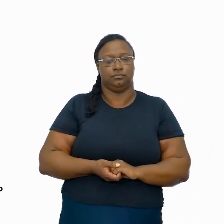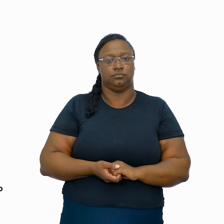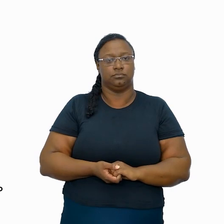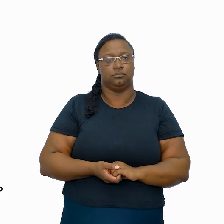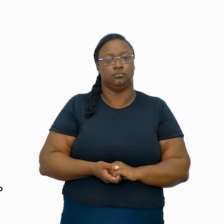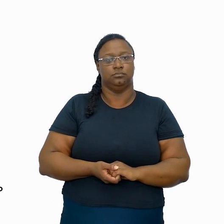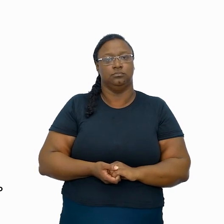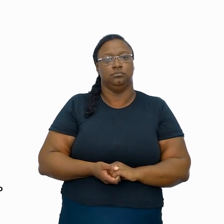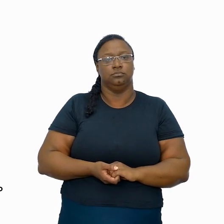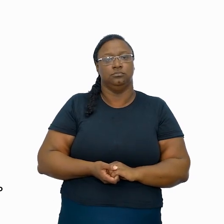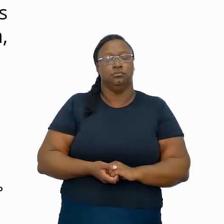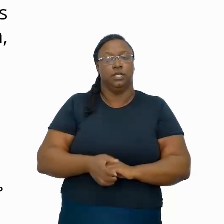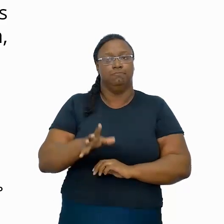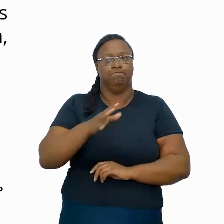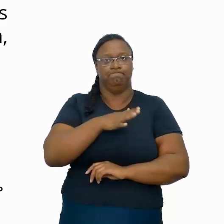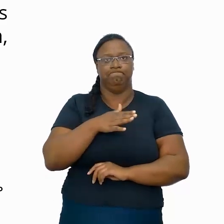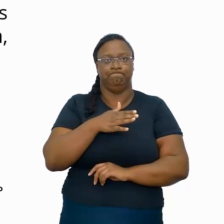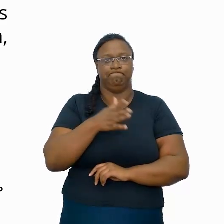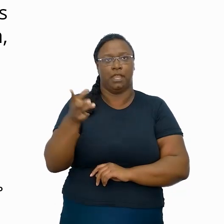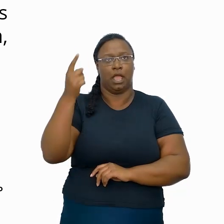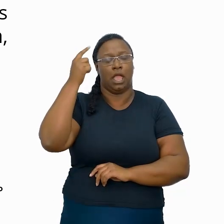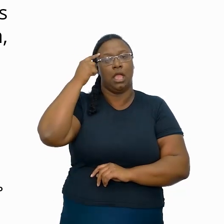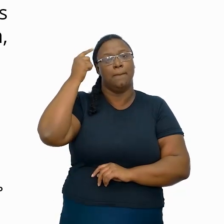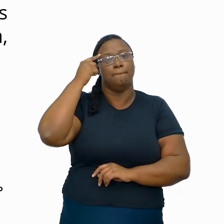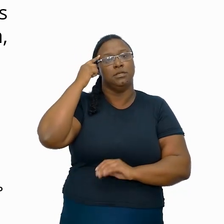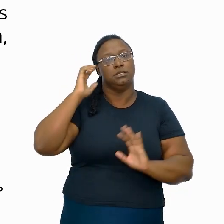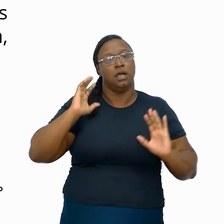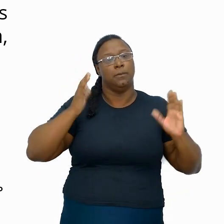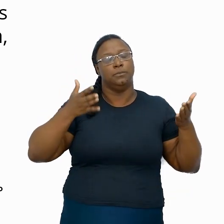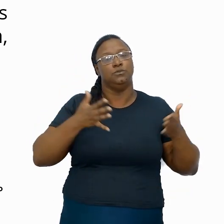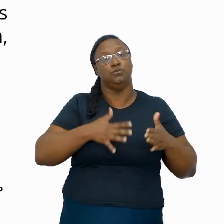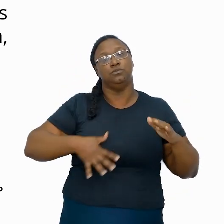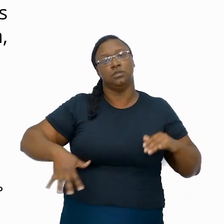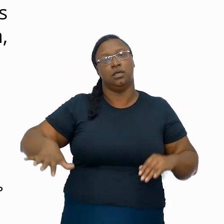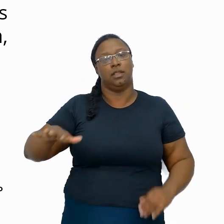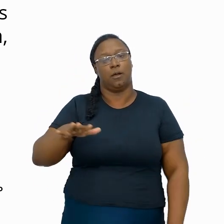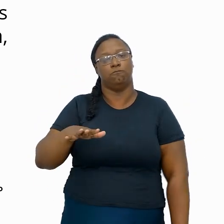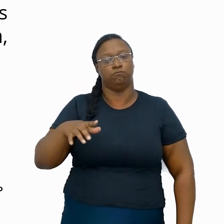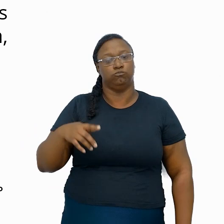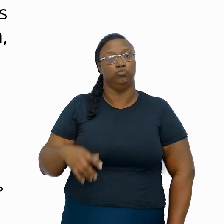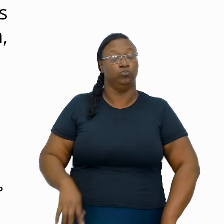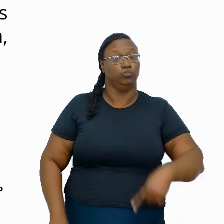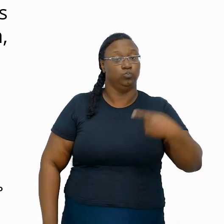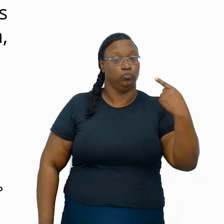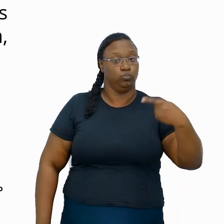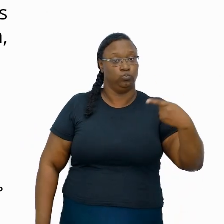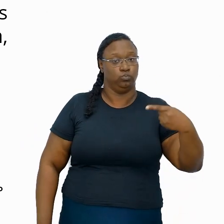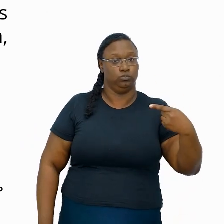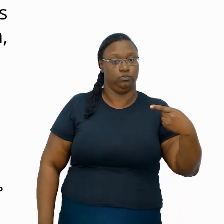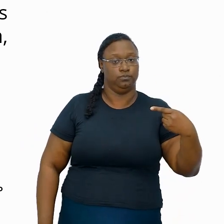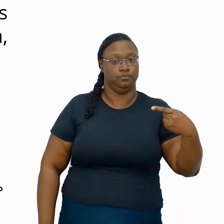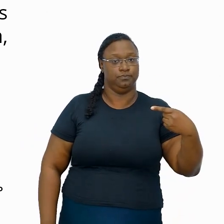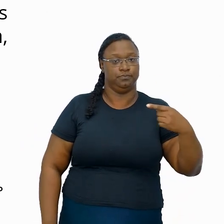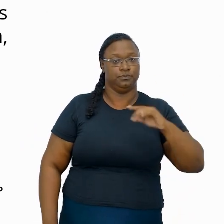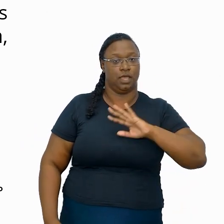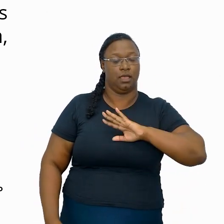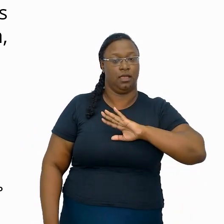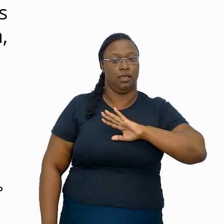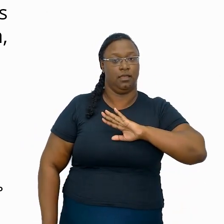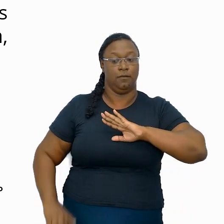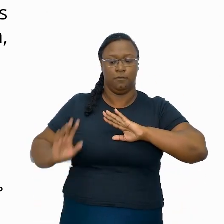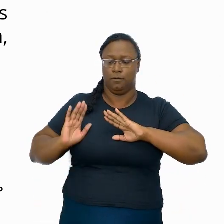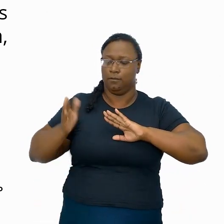Então, vamos pensar aí, então, nossos objetivos gerais, né? Objetivo geral 1, identificar